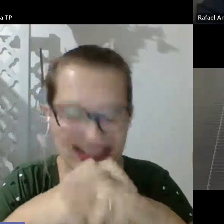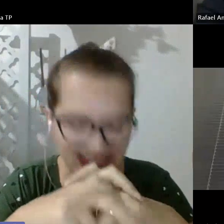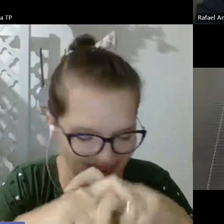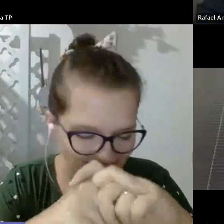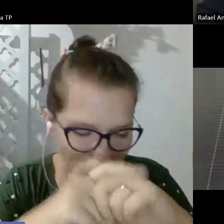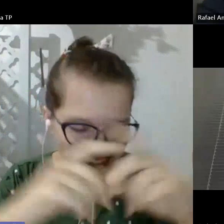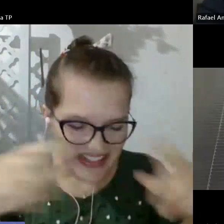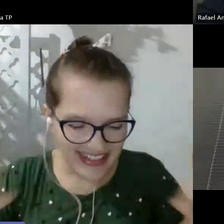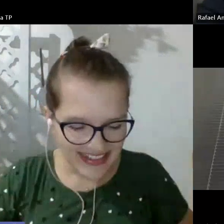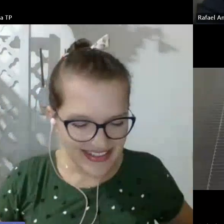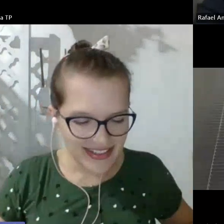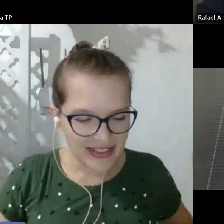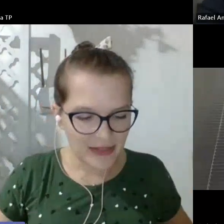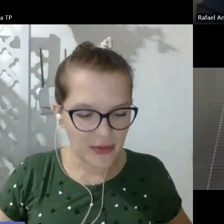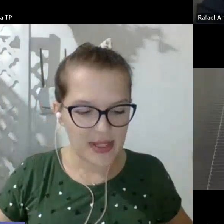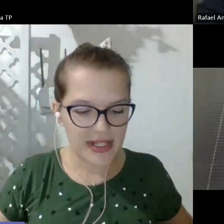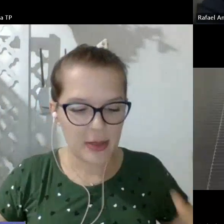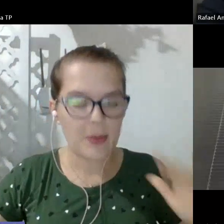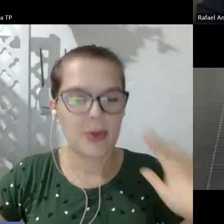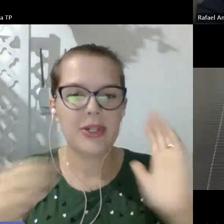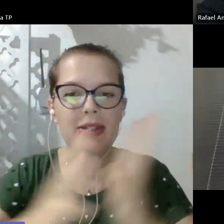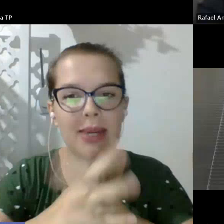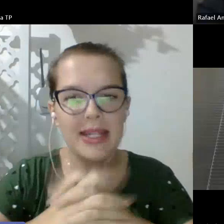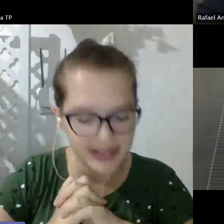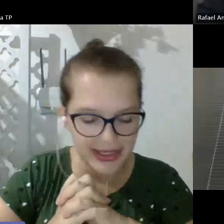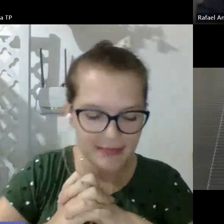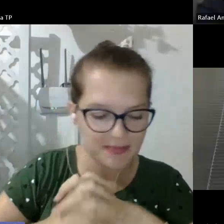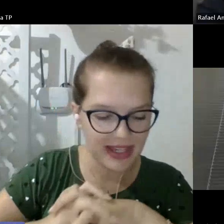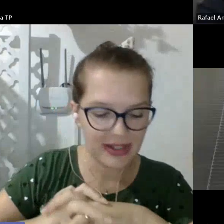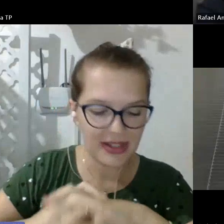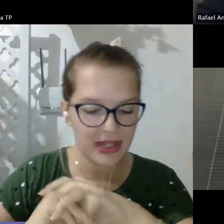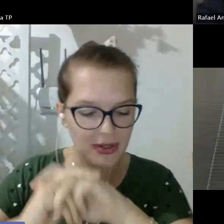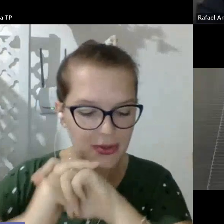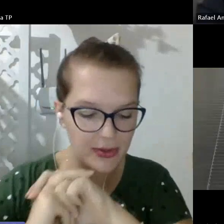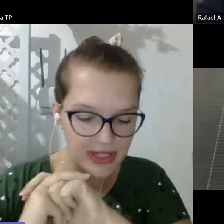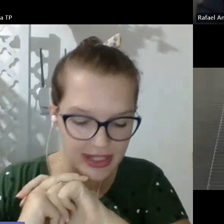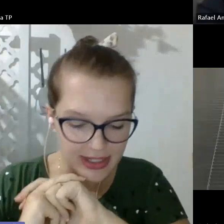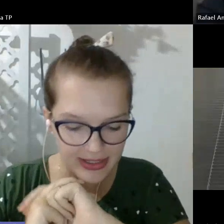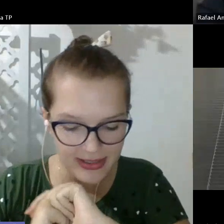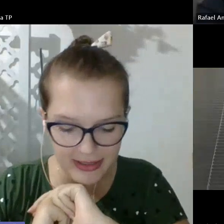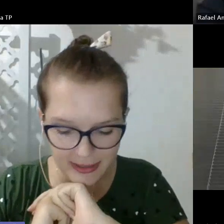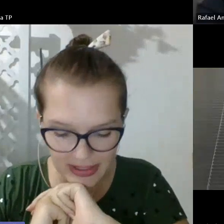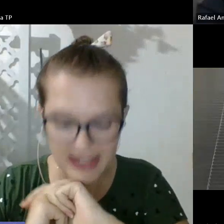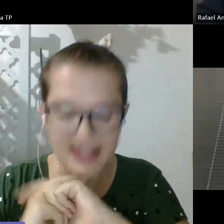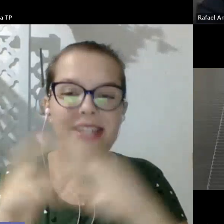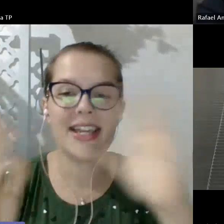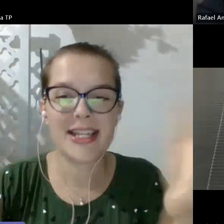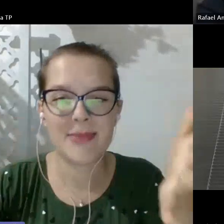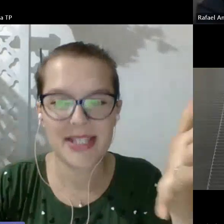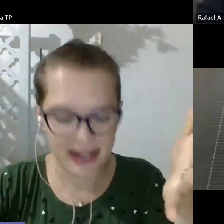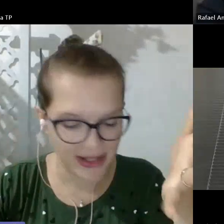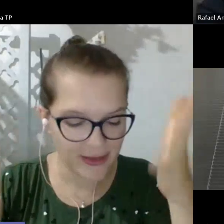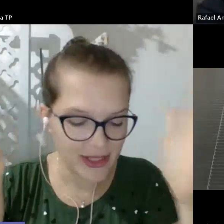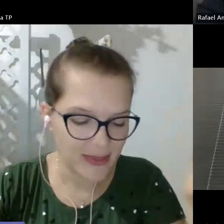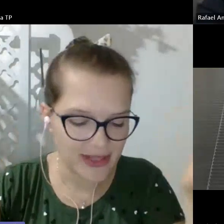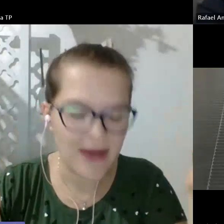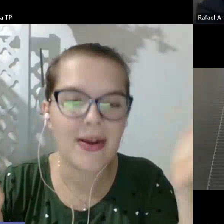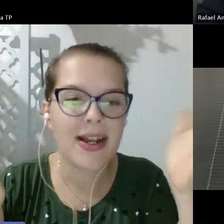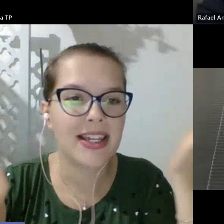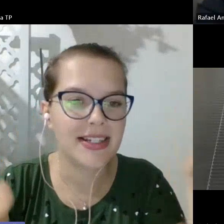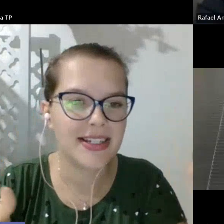continuando aqui. Então, vou apresentar um pouquinho da Mariana, tá? Eu quero agradecer